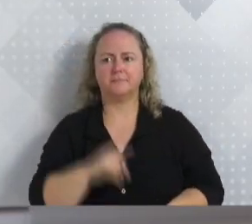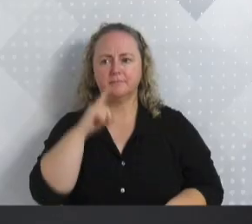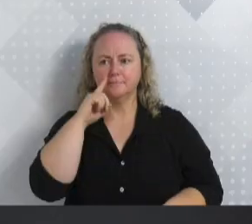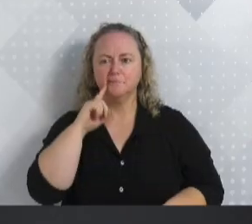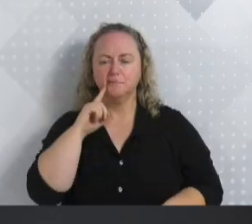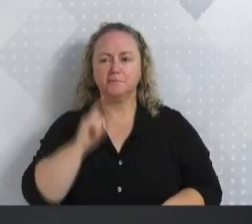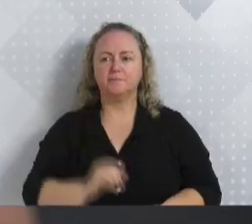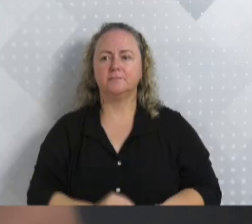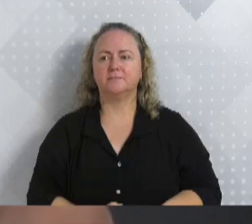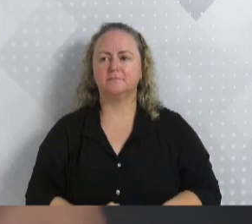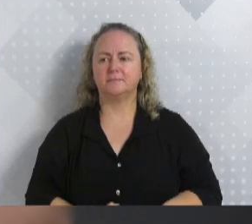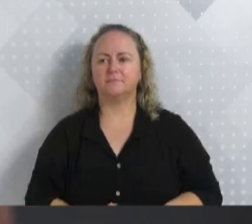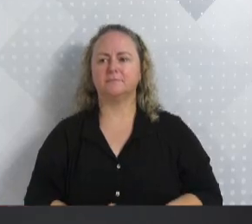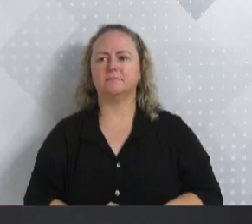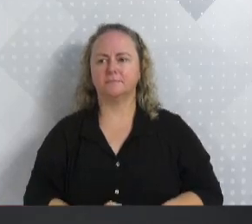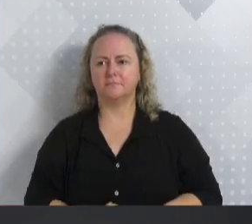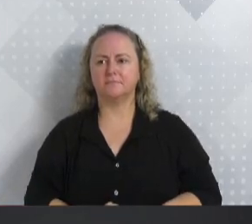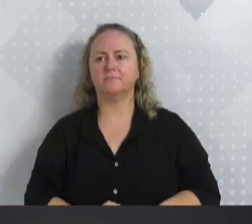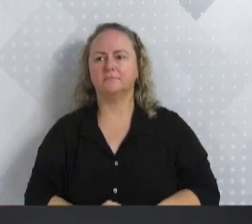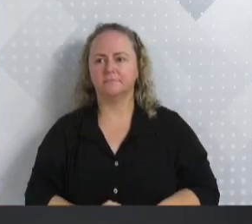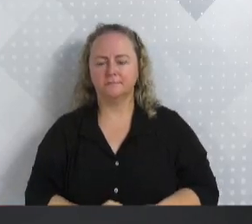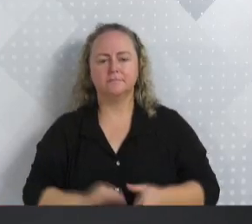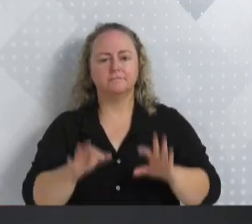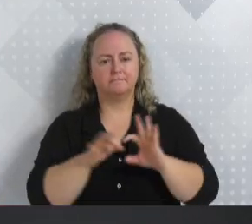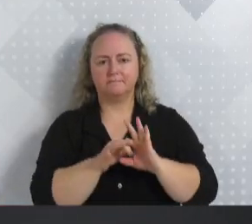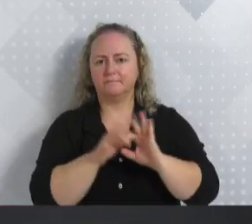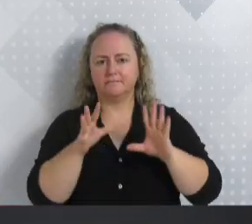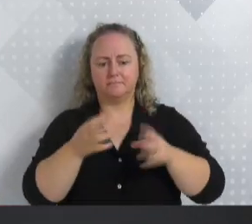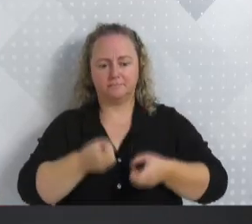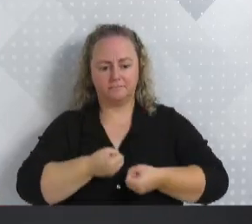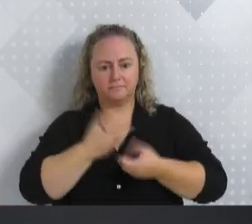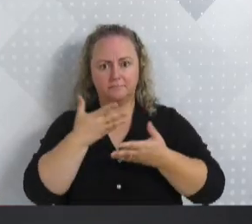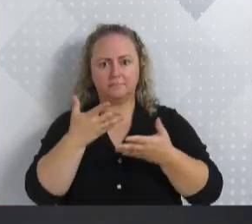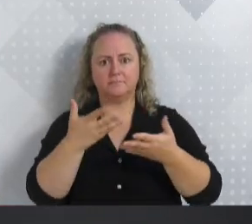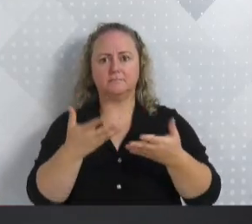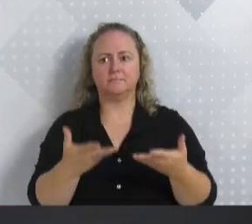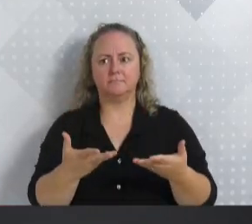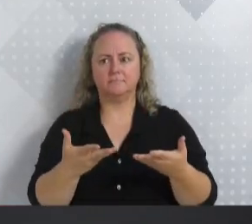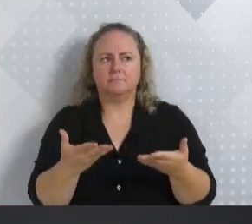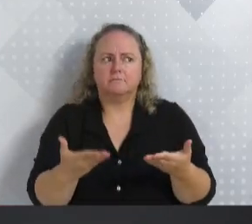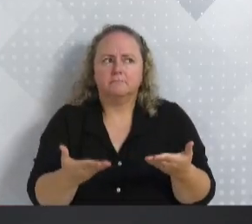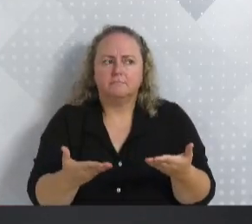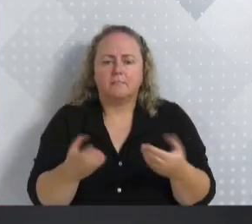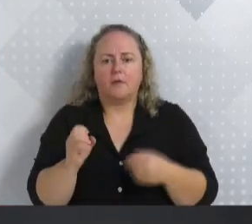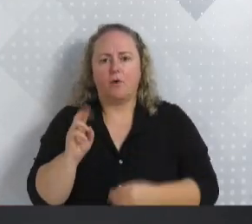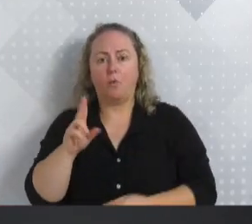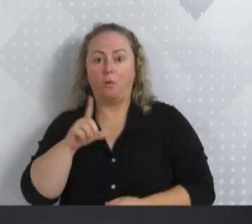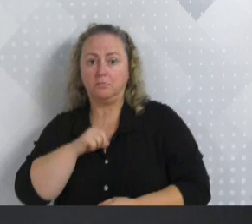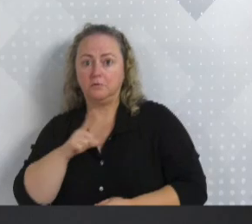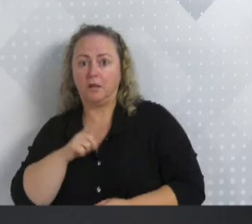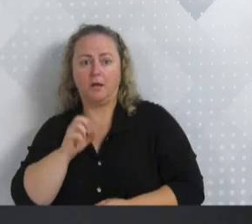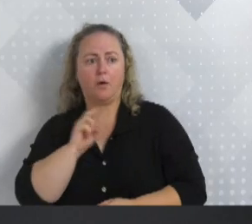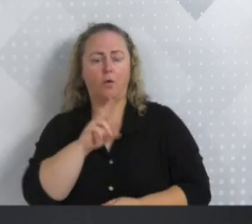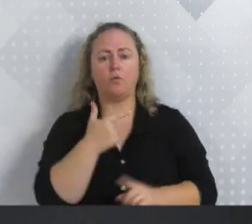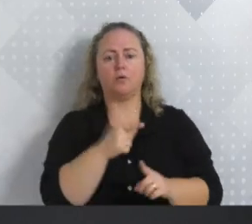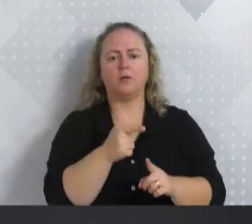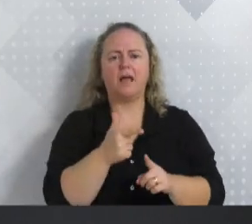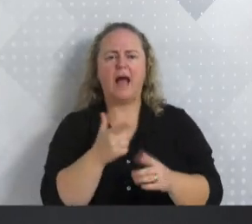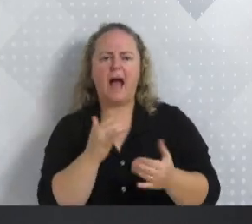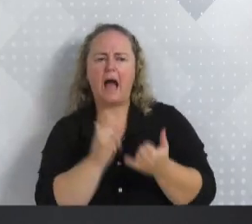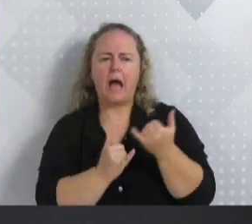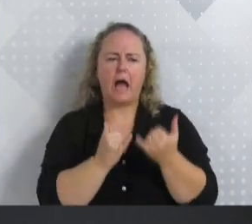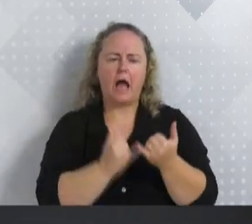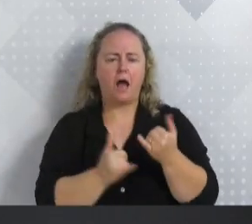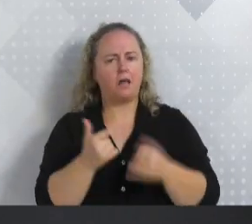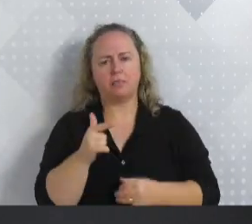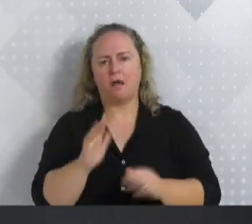Nazato. Vereador Taumaturgo, liberdade de expressão ou tem ou não tem. Não existe meio termo. E